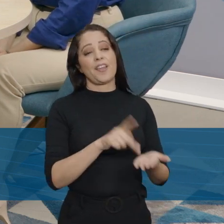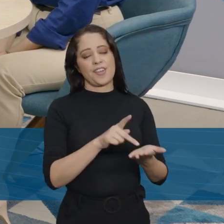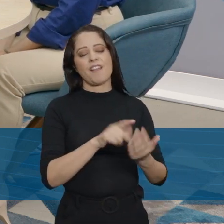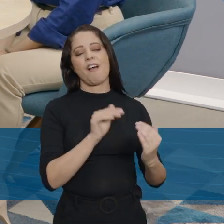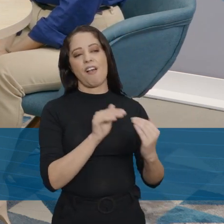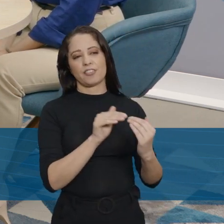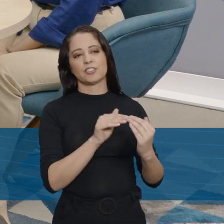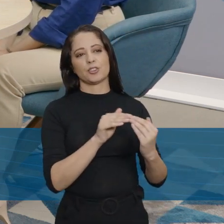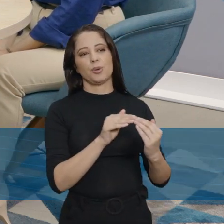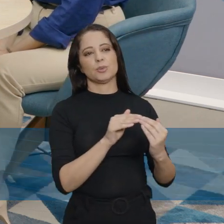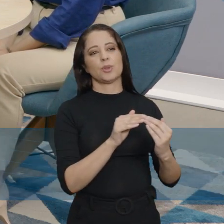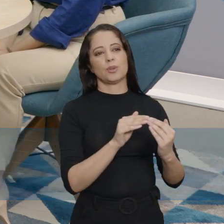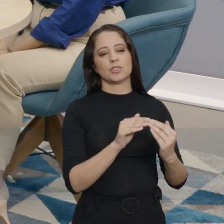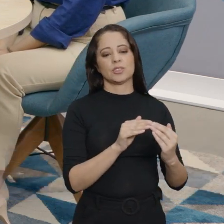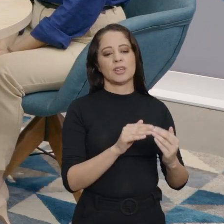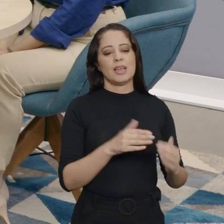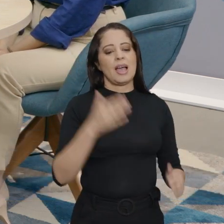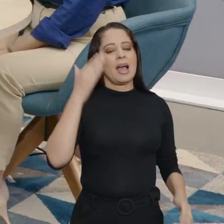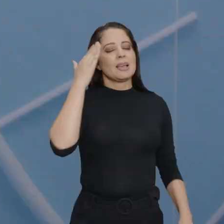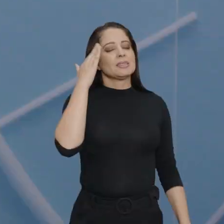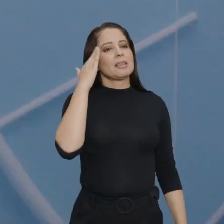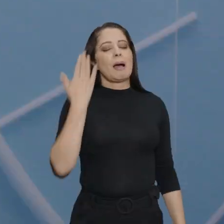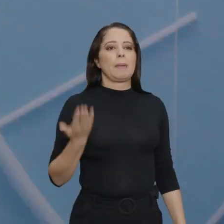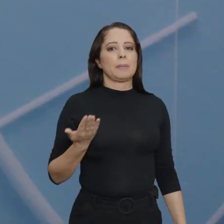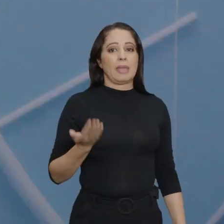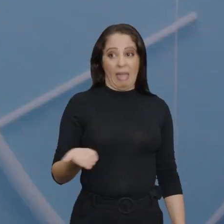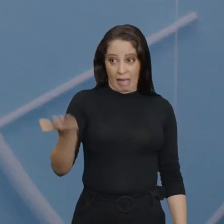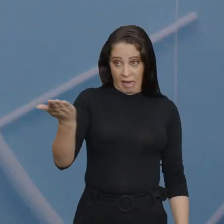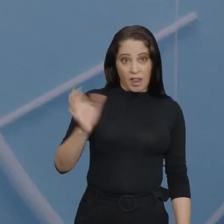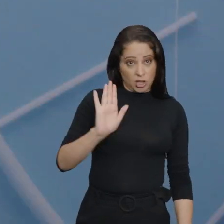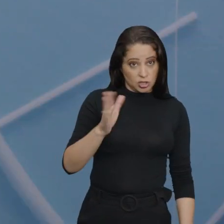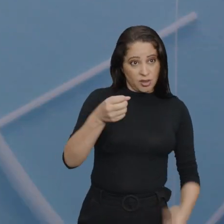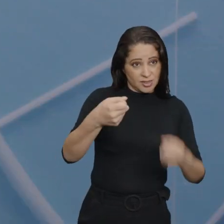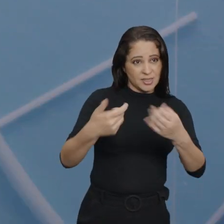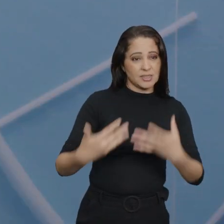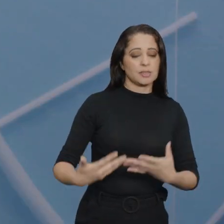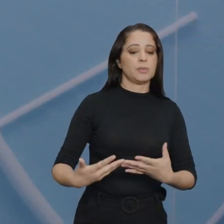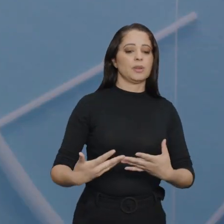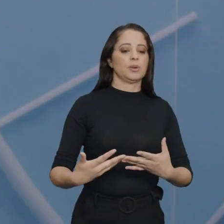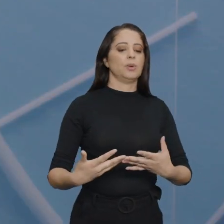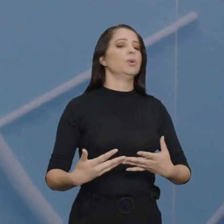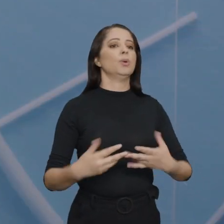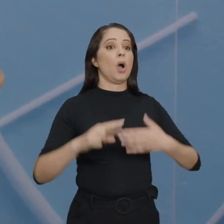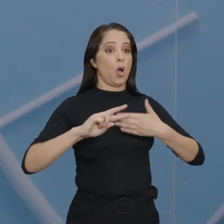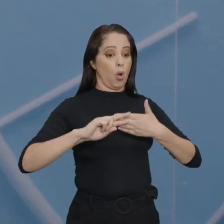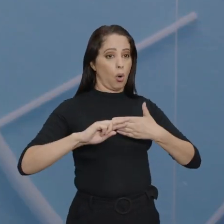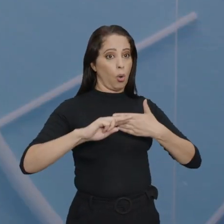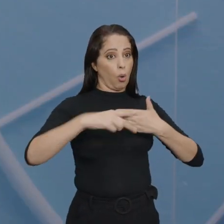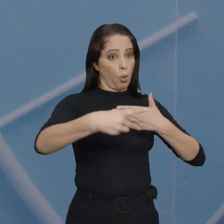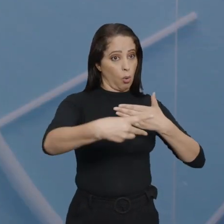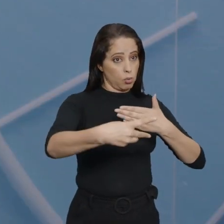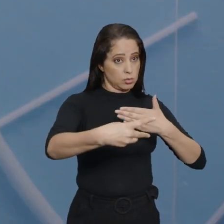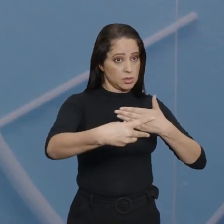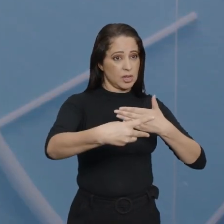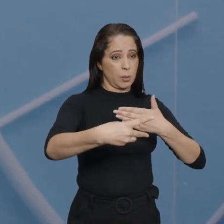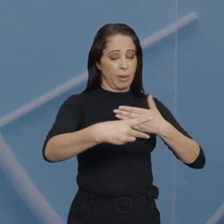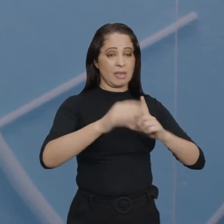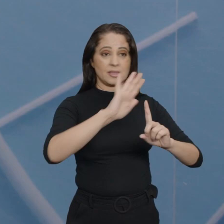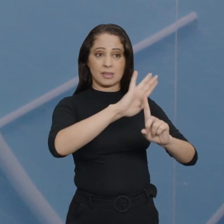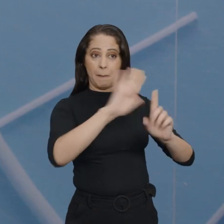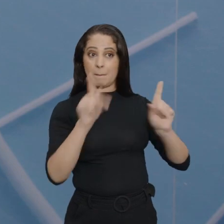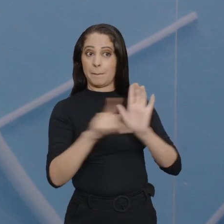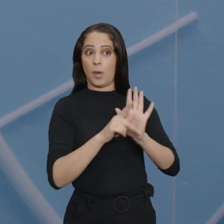porque vai atrelando aí a autoestima, né? Como a Letícia falou no começo, né? As consequências que